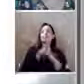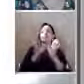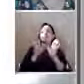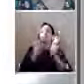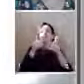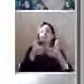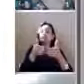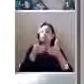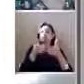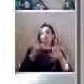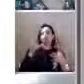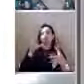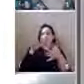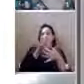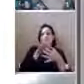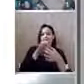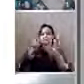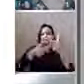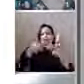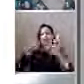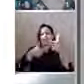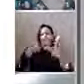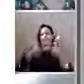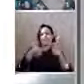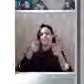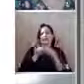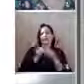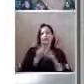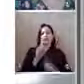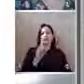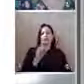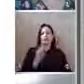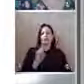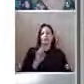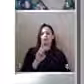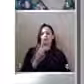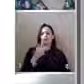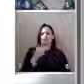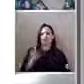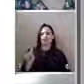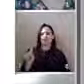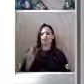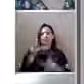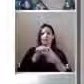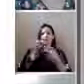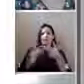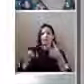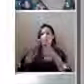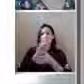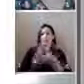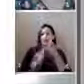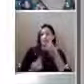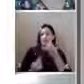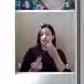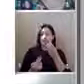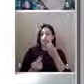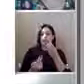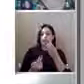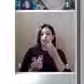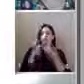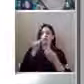de Lefa e também trabalhos de Durão. A lexicografia bilíngue contrastiva, que já